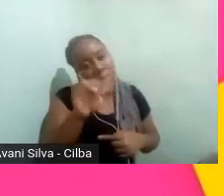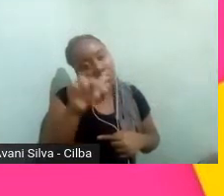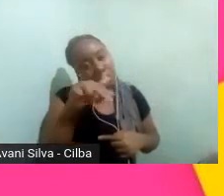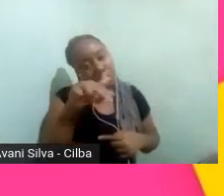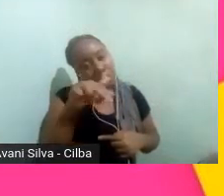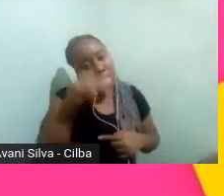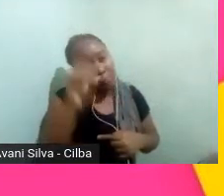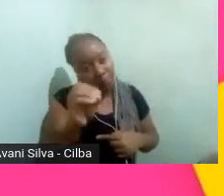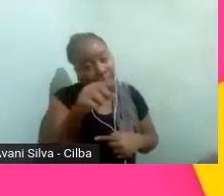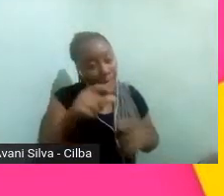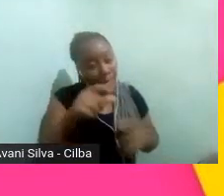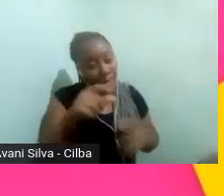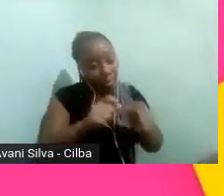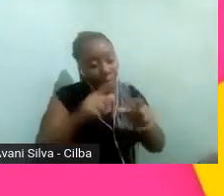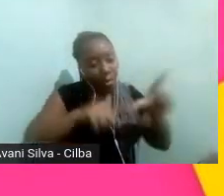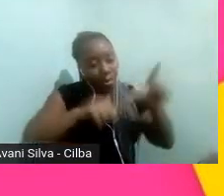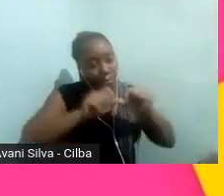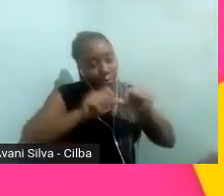facilidade.